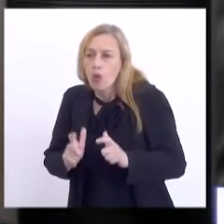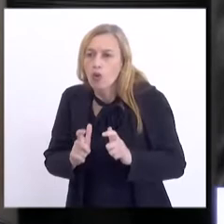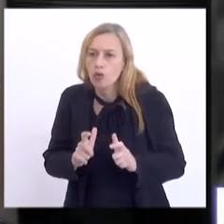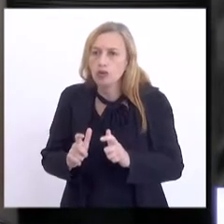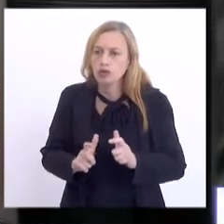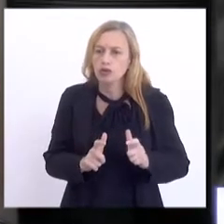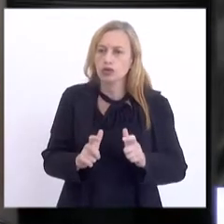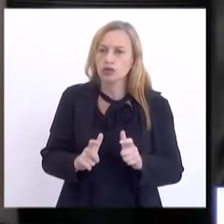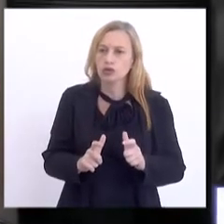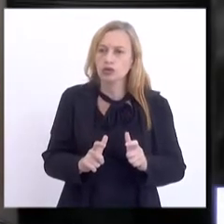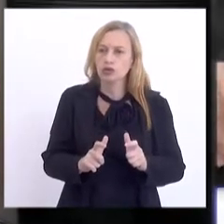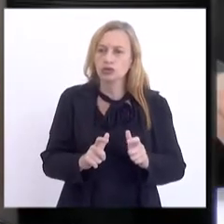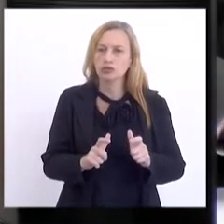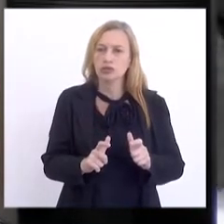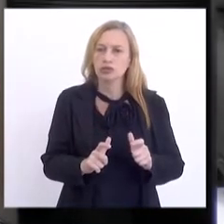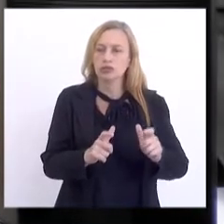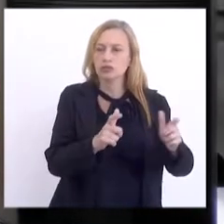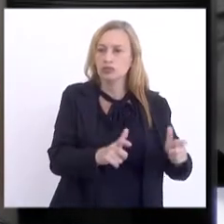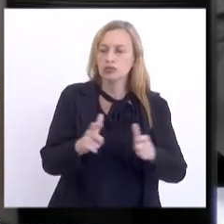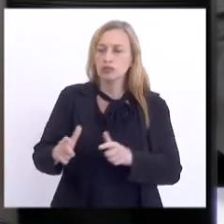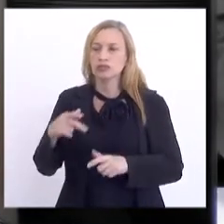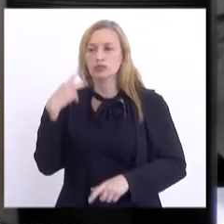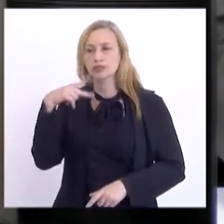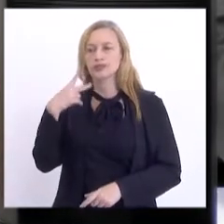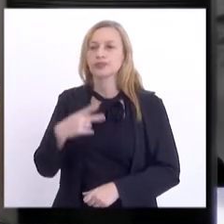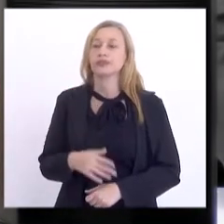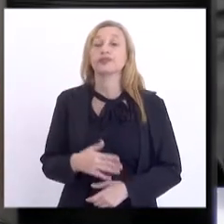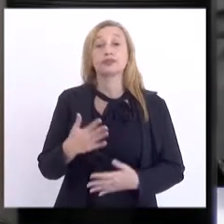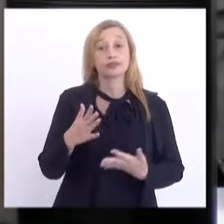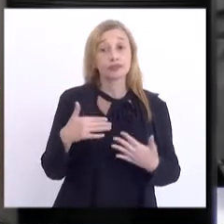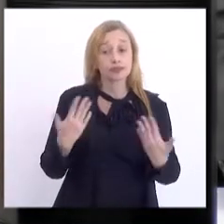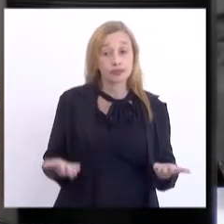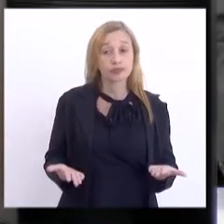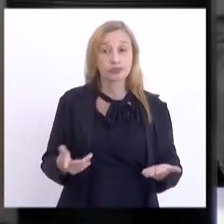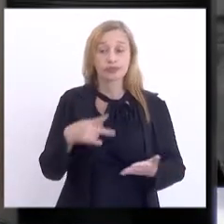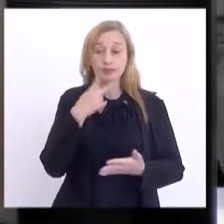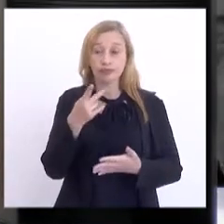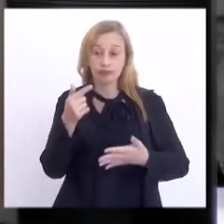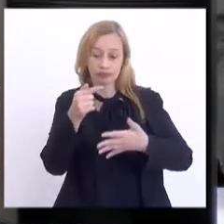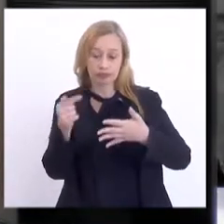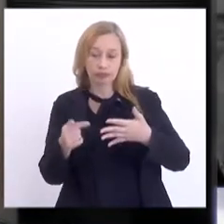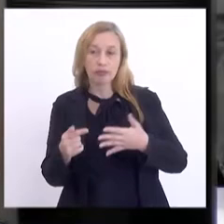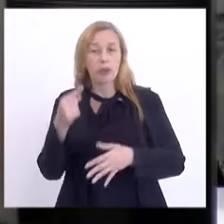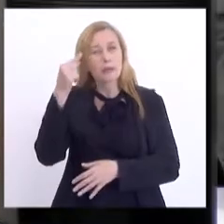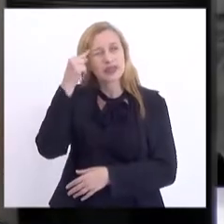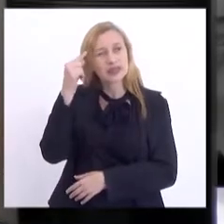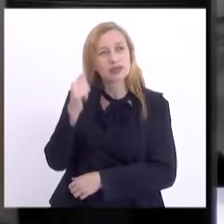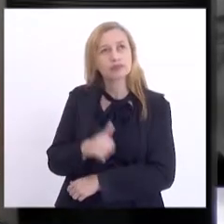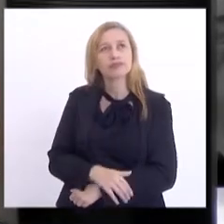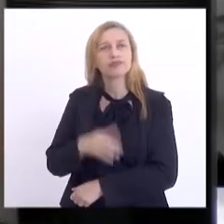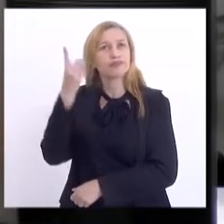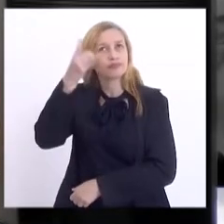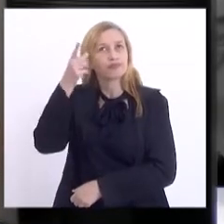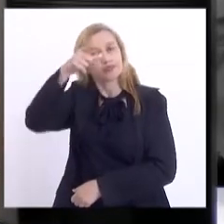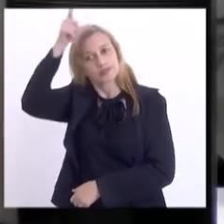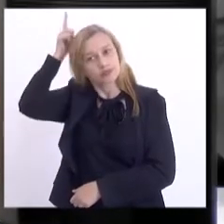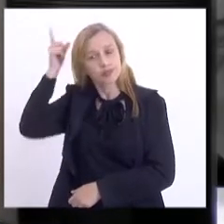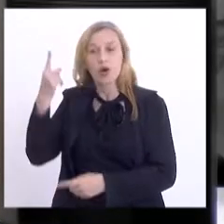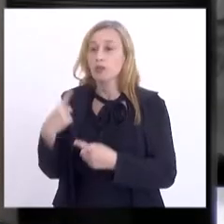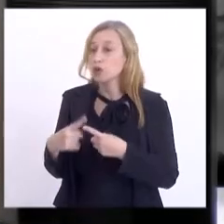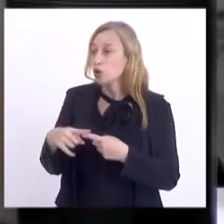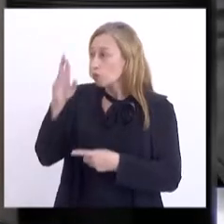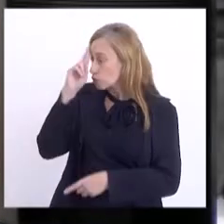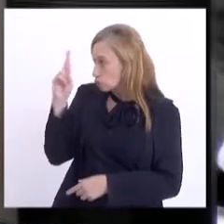determinações são políticas então eu tô trazendo esses elementos só para gente pensar Deputado Luiz Paulo